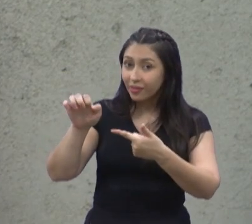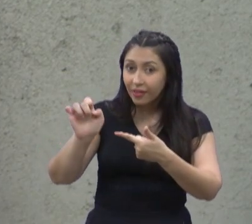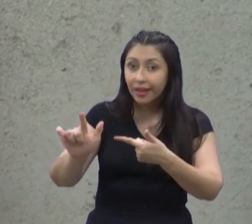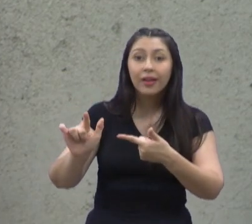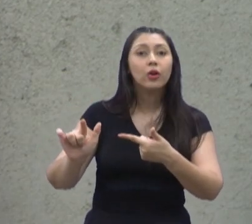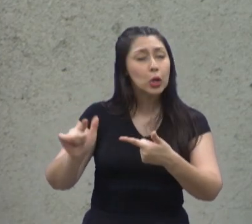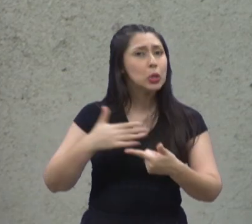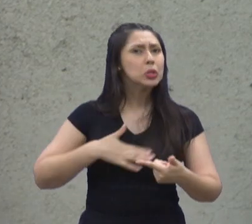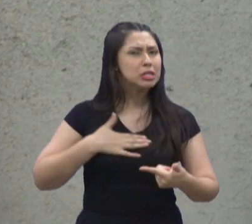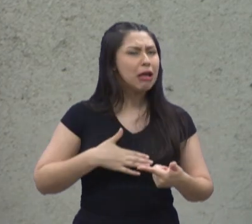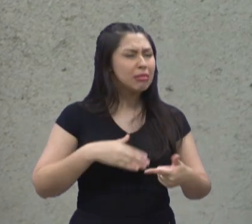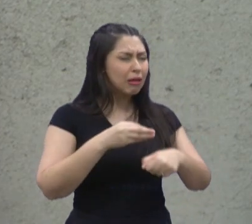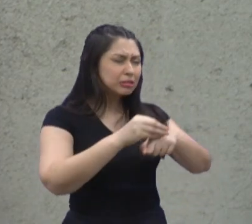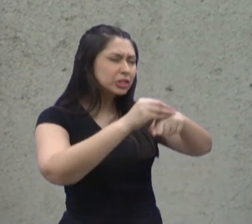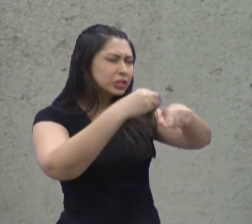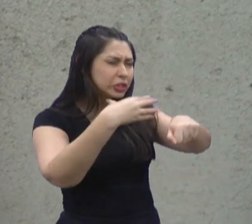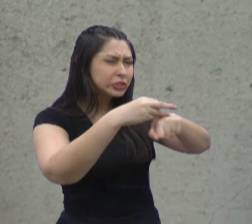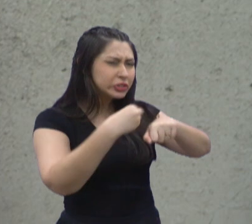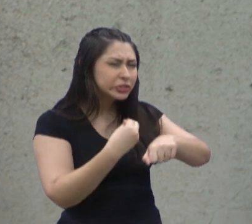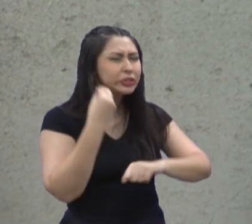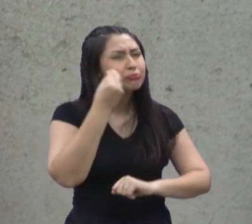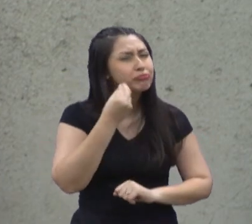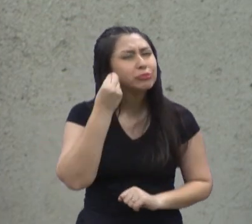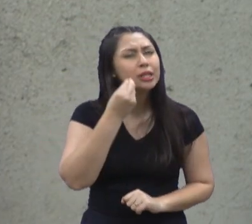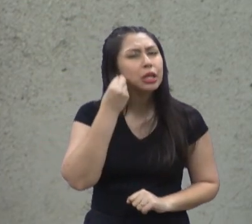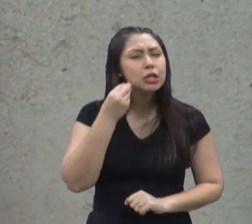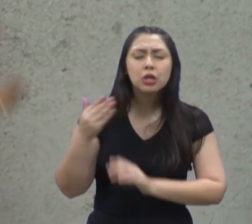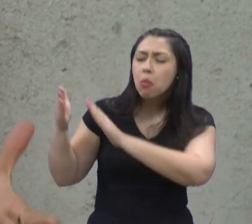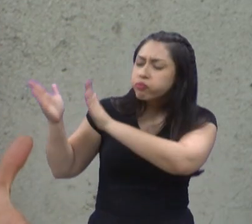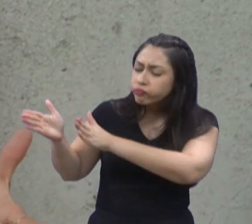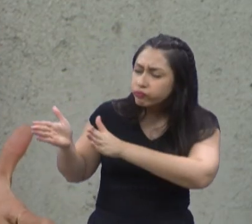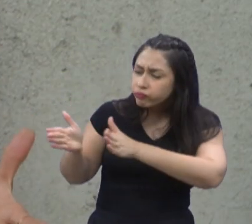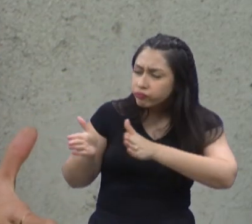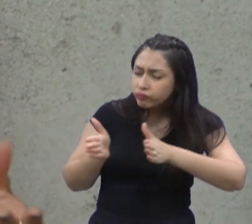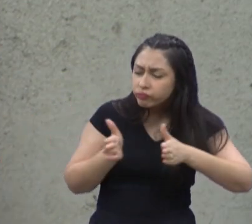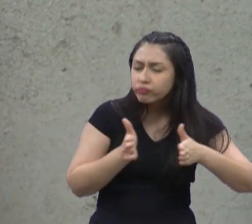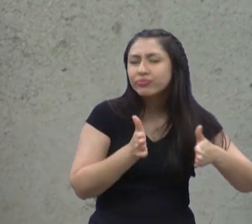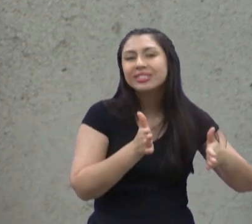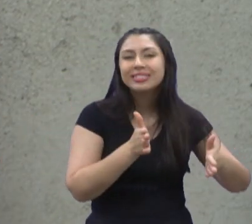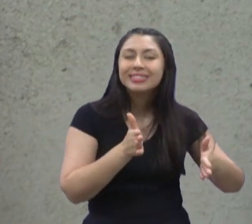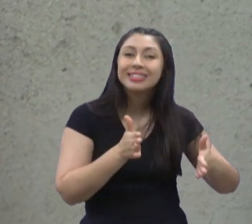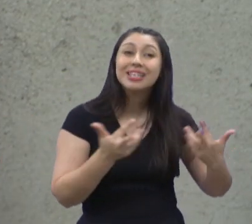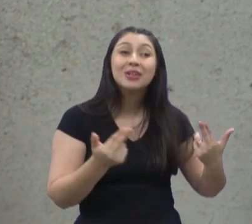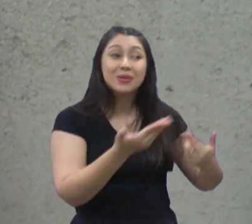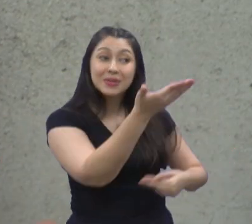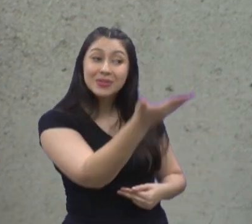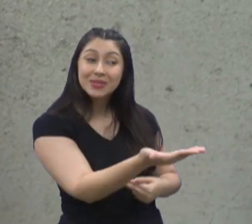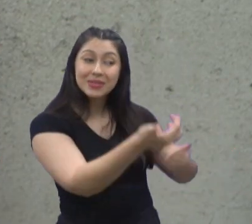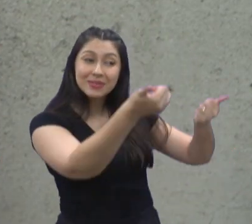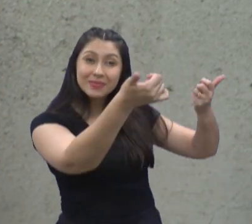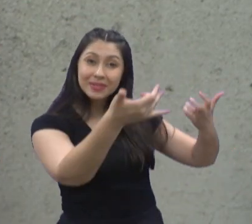desses macetes, né, dessas experiências, desses processos, como o nosso convidado estava comentando aqui comigo